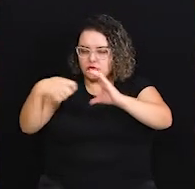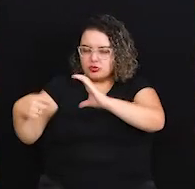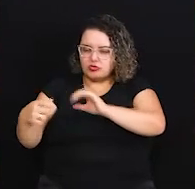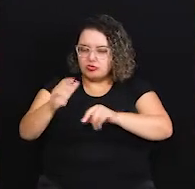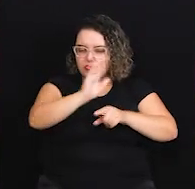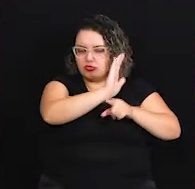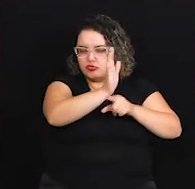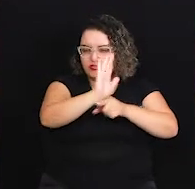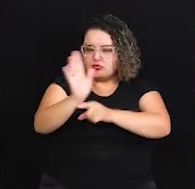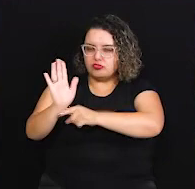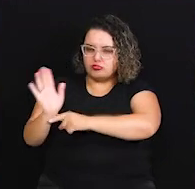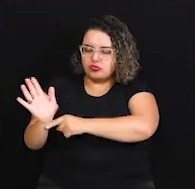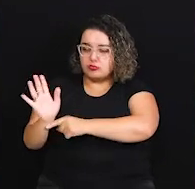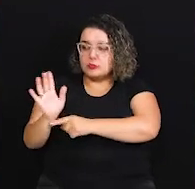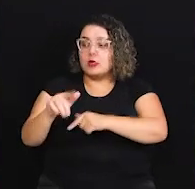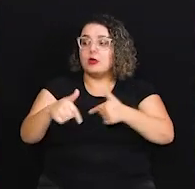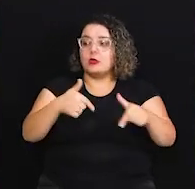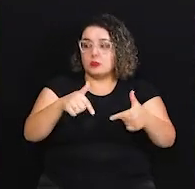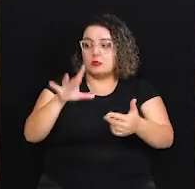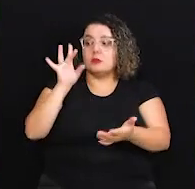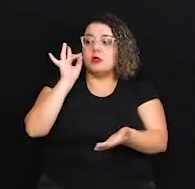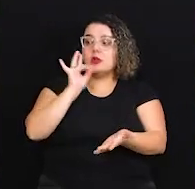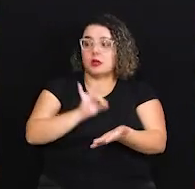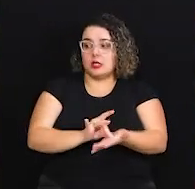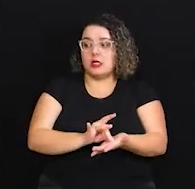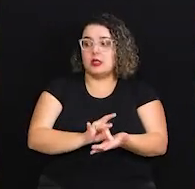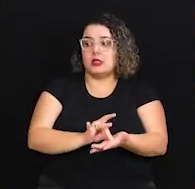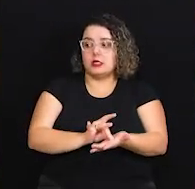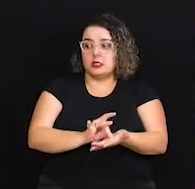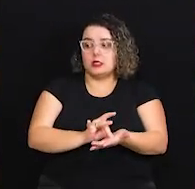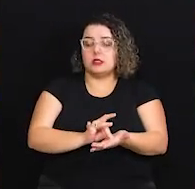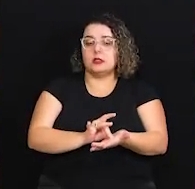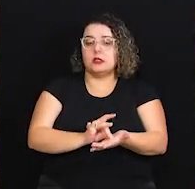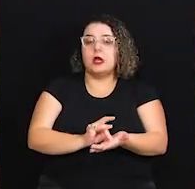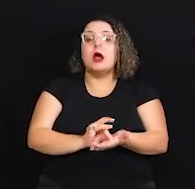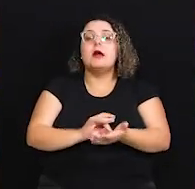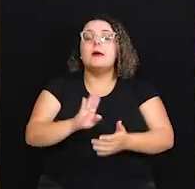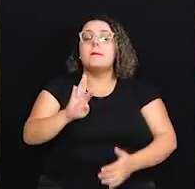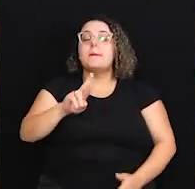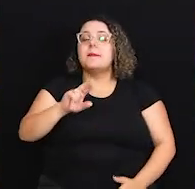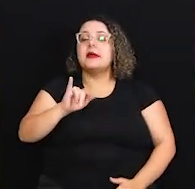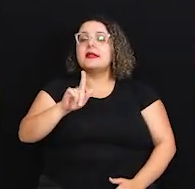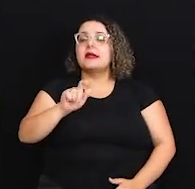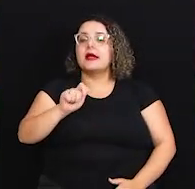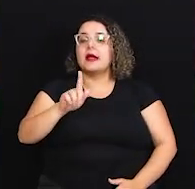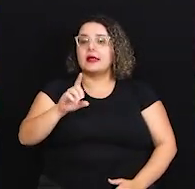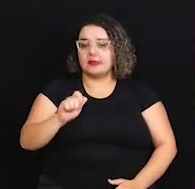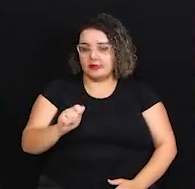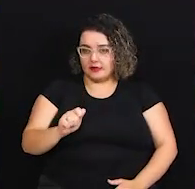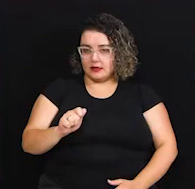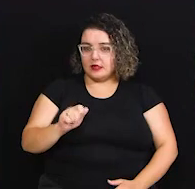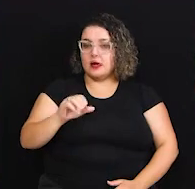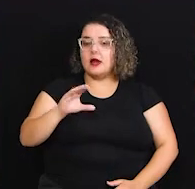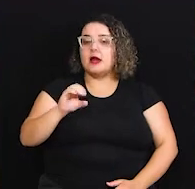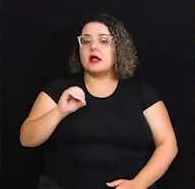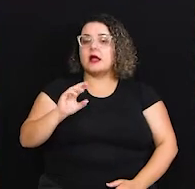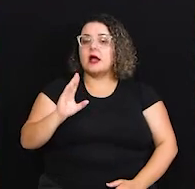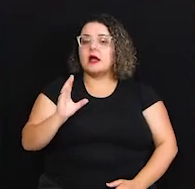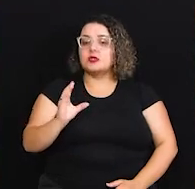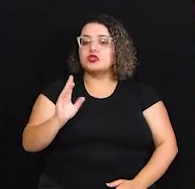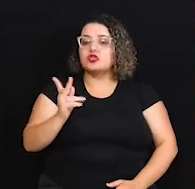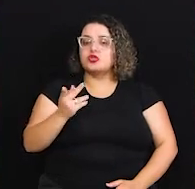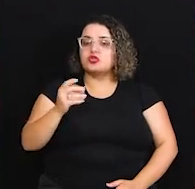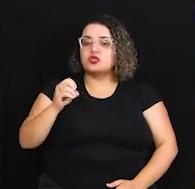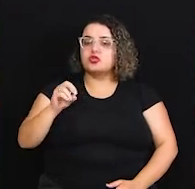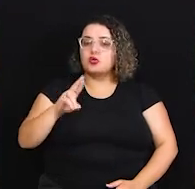mas esse é um trabalho real da Brigada Popular Cachorro do Mato. Esse é o nome dessa entidade